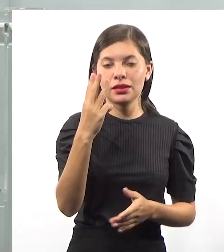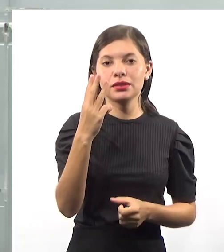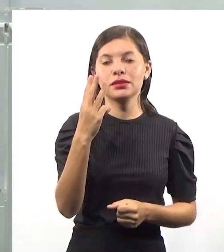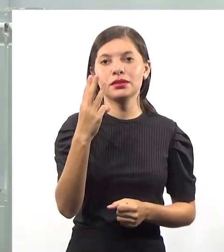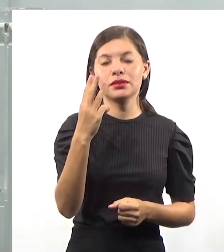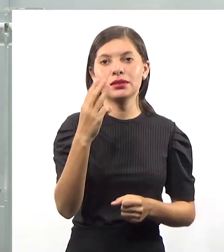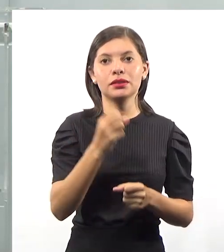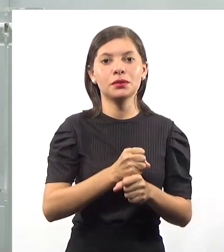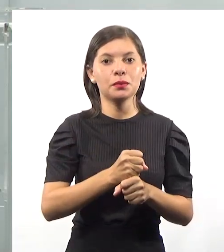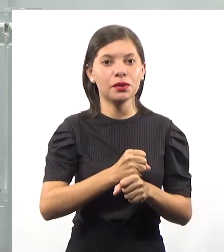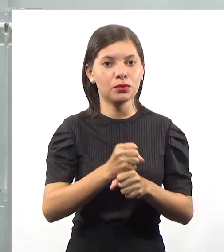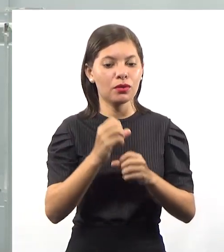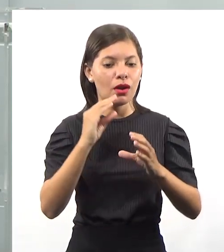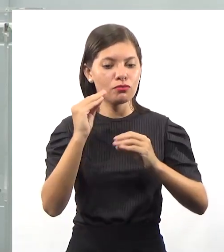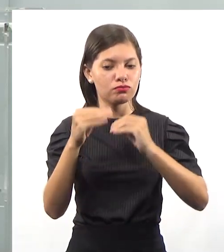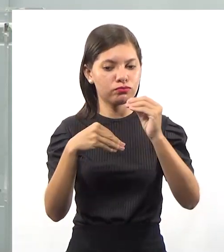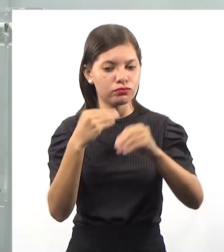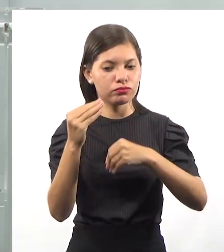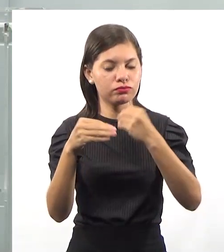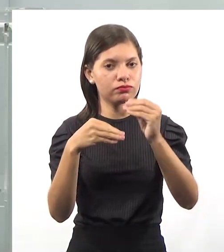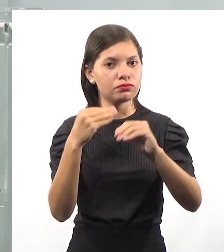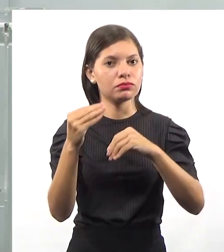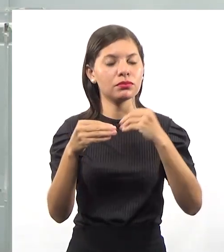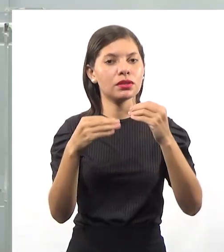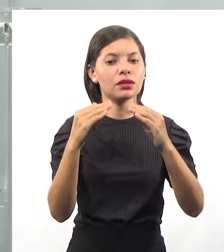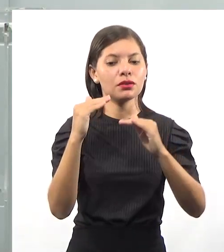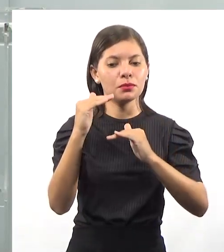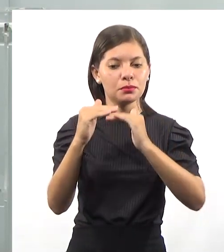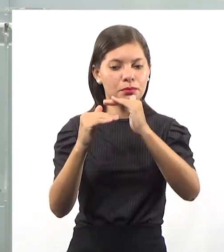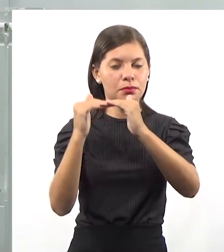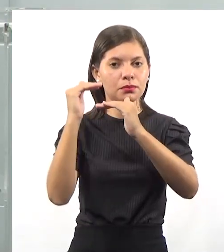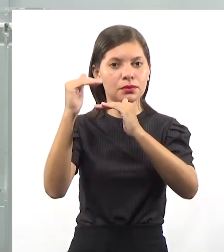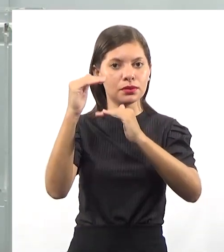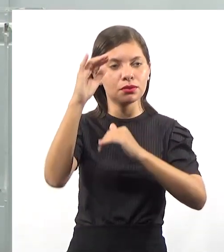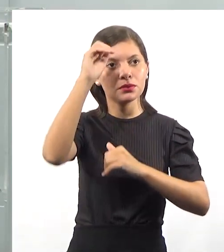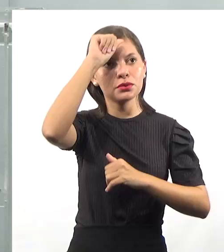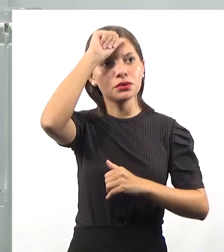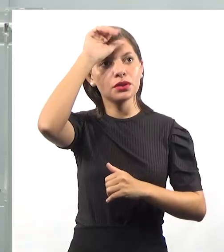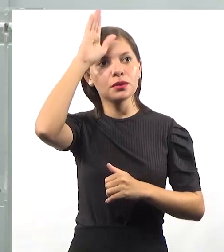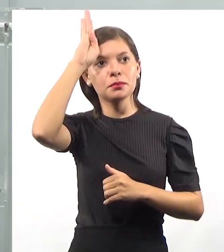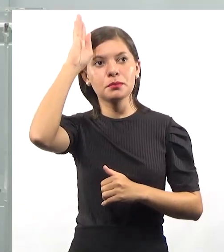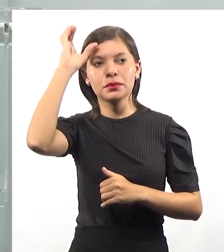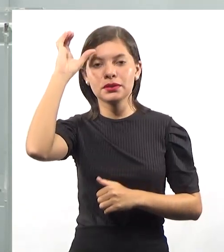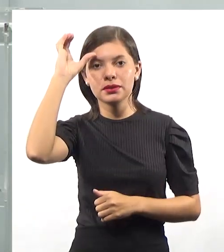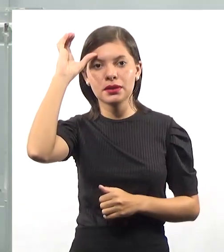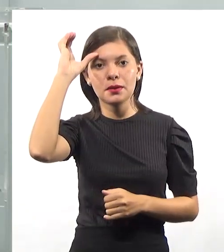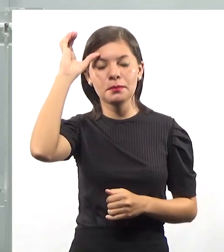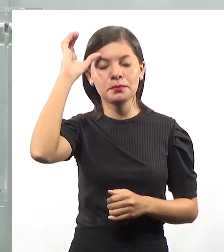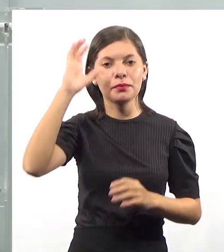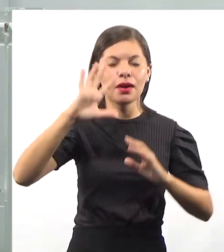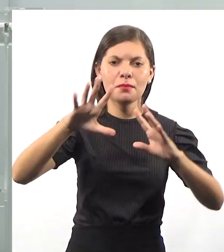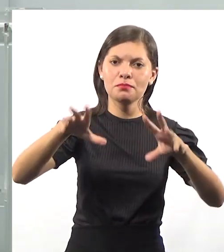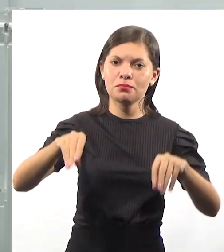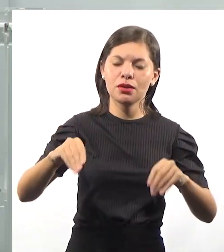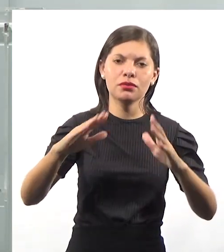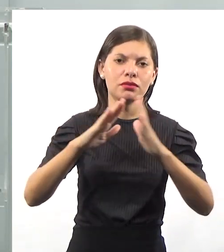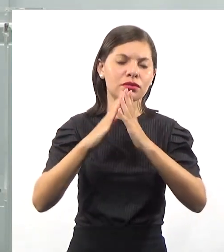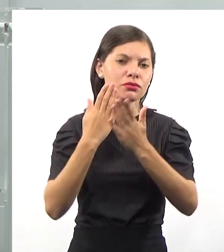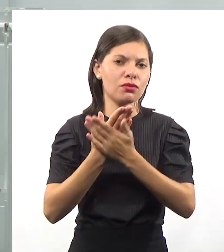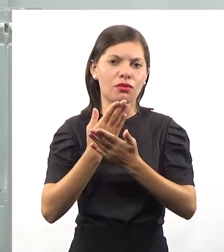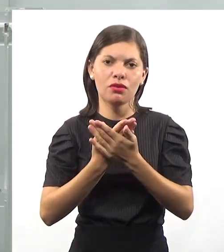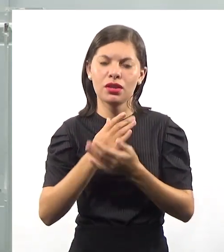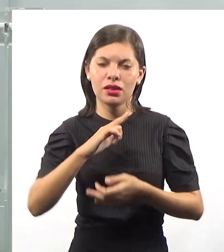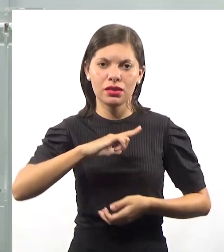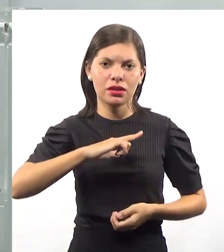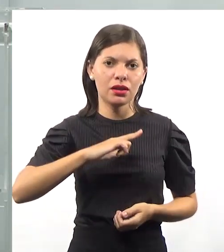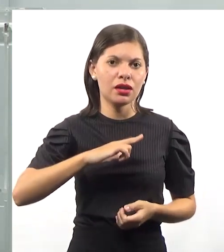uma flexibilização aí do processo de alfabetização. Mas a maioria das escolas já inclui na sua